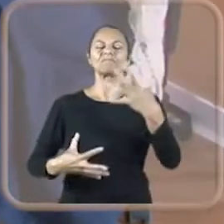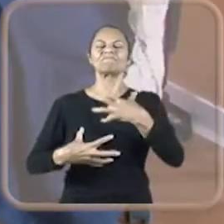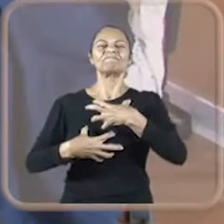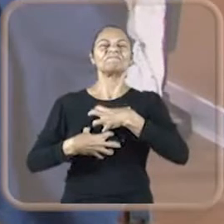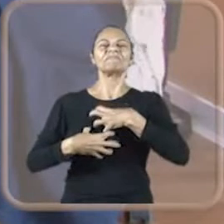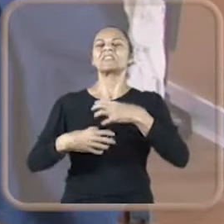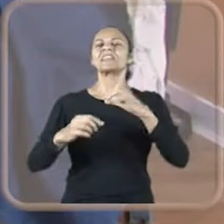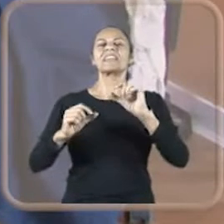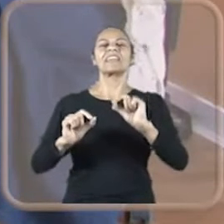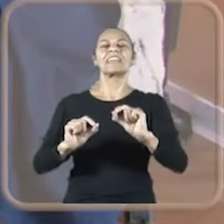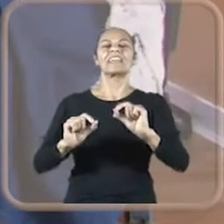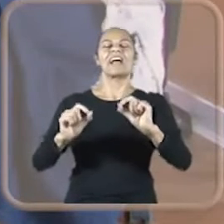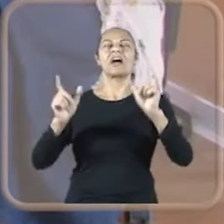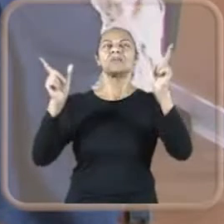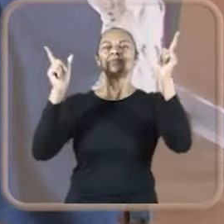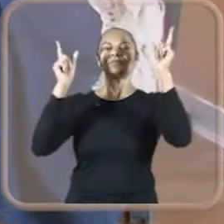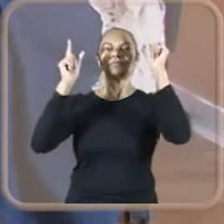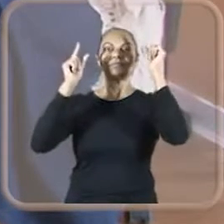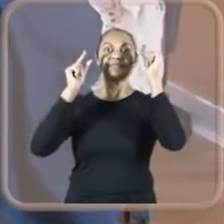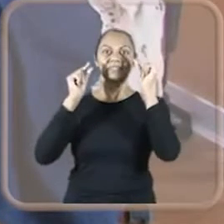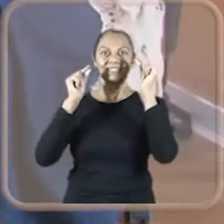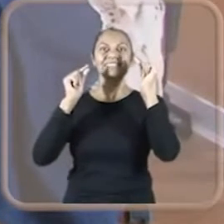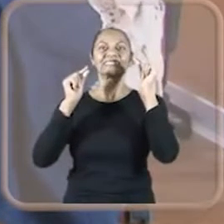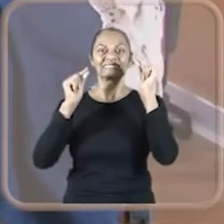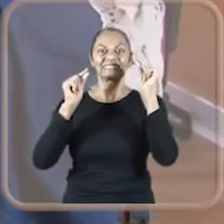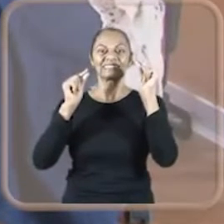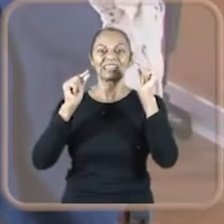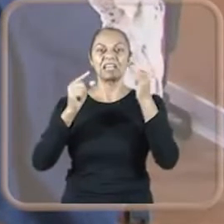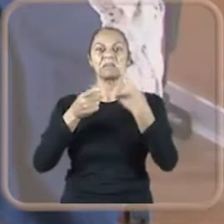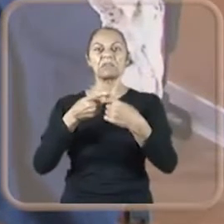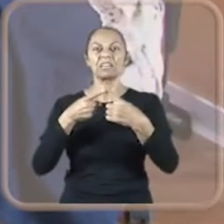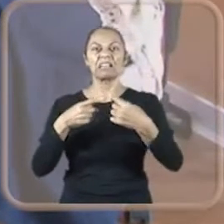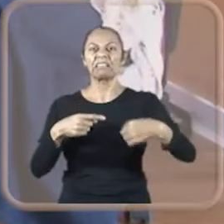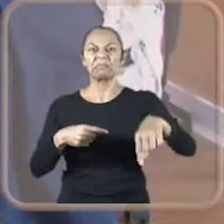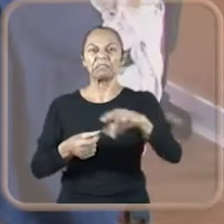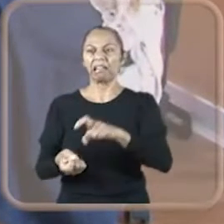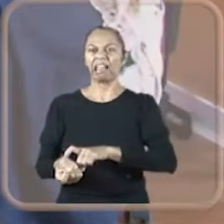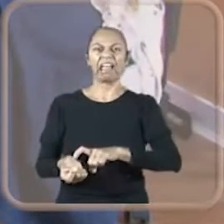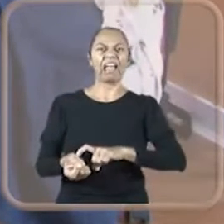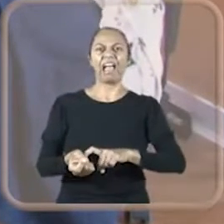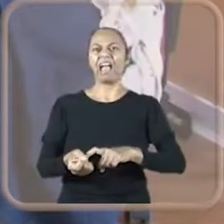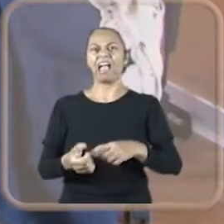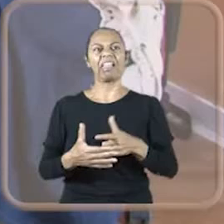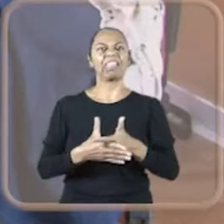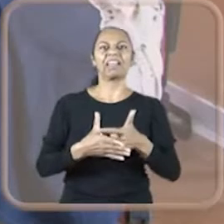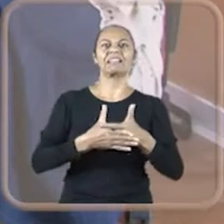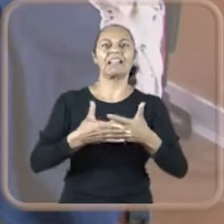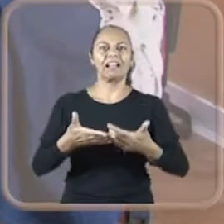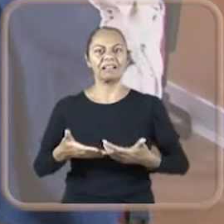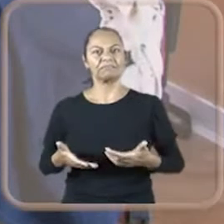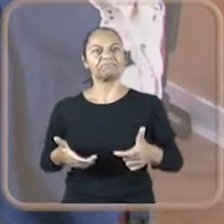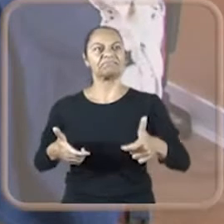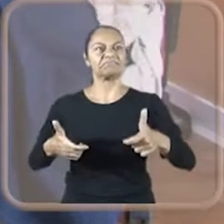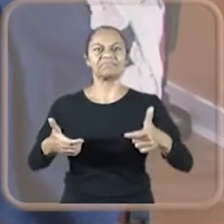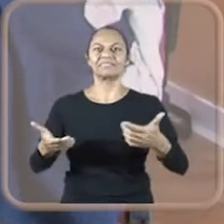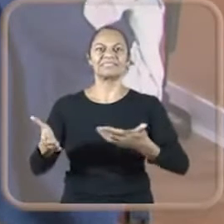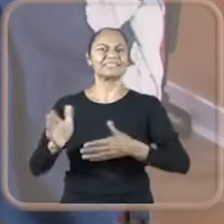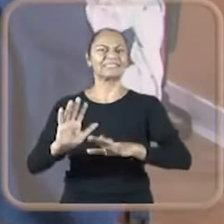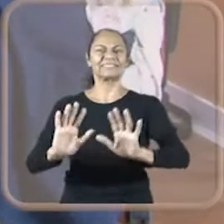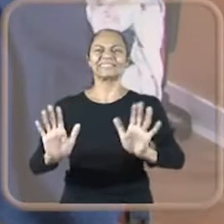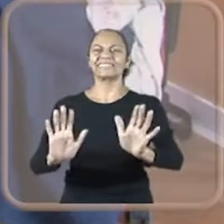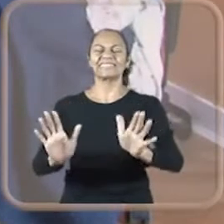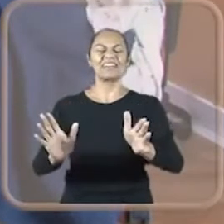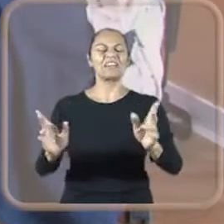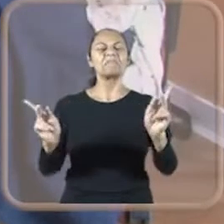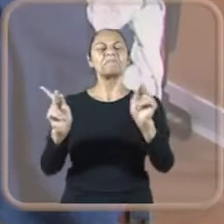vão ter um alívio de poder assumir publicamente. A gente não precisa ser raivoso em tudo. A gente